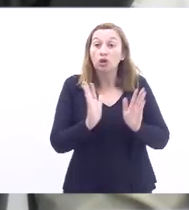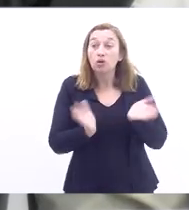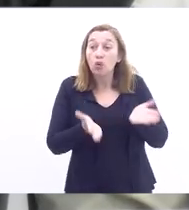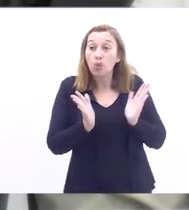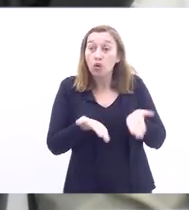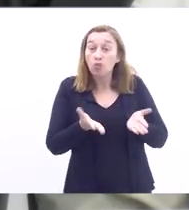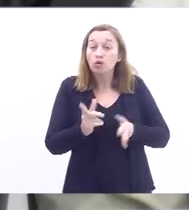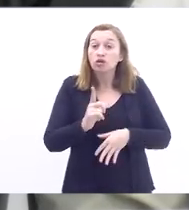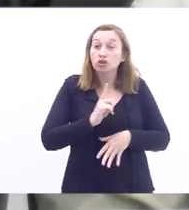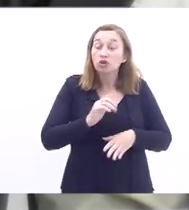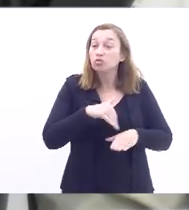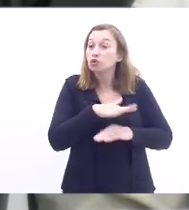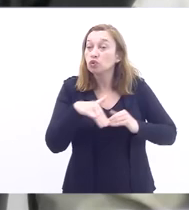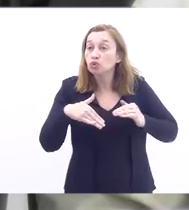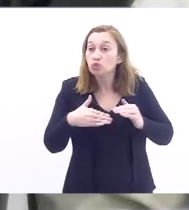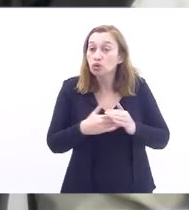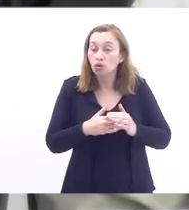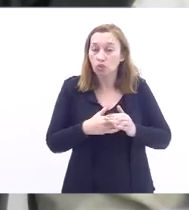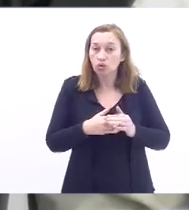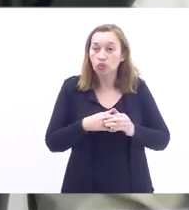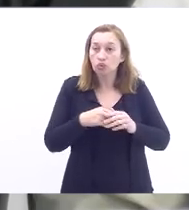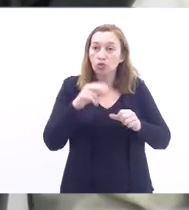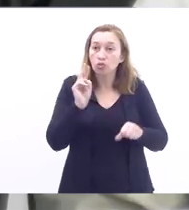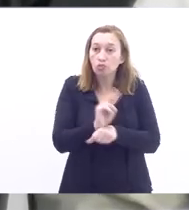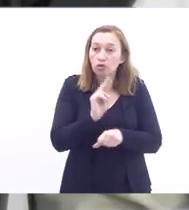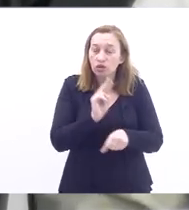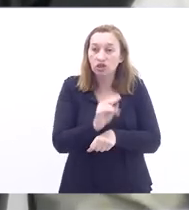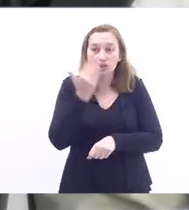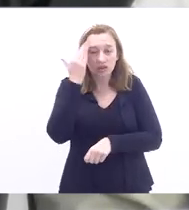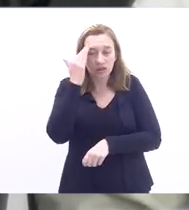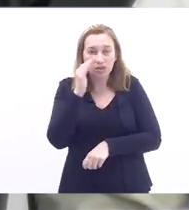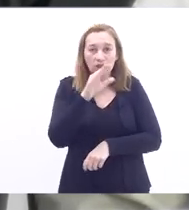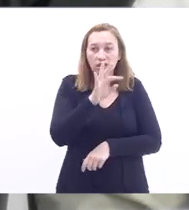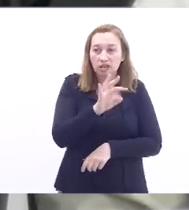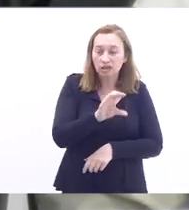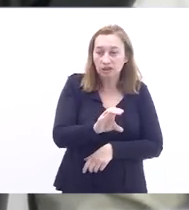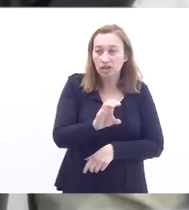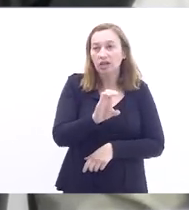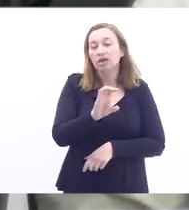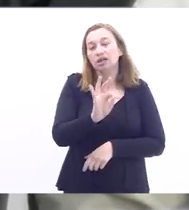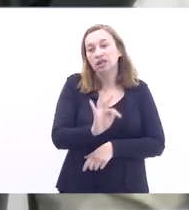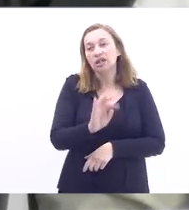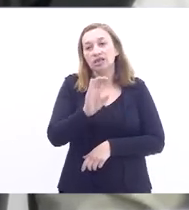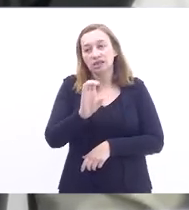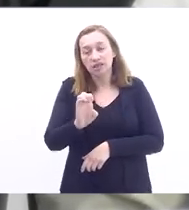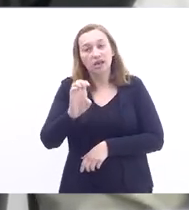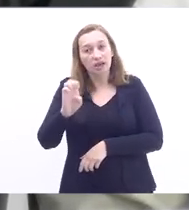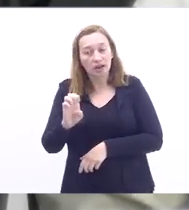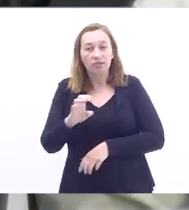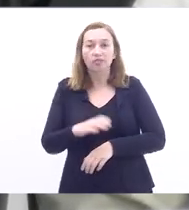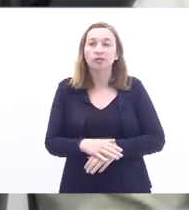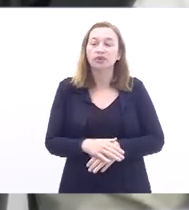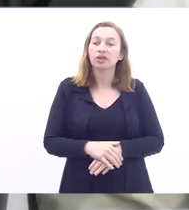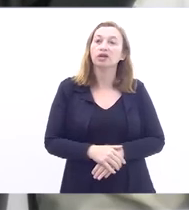hoje temos todos os enquadramentos protegido a partir do entendimento acontecer temos um procedimento interno para poder